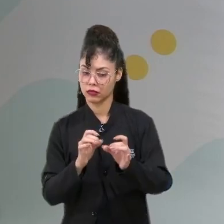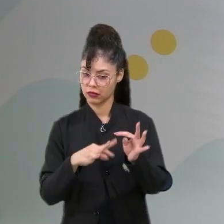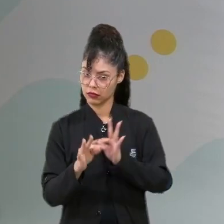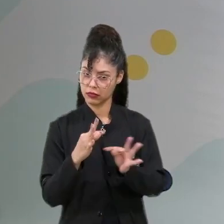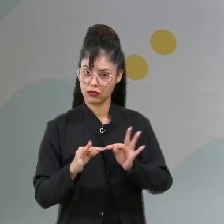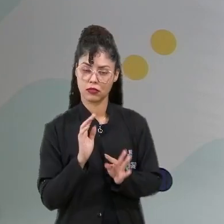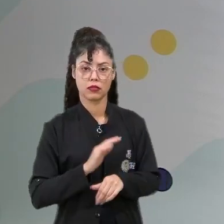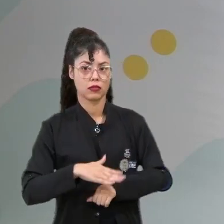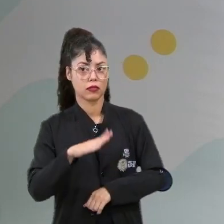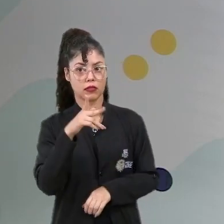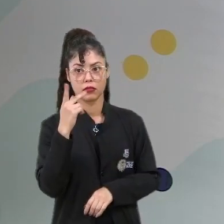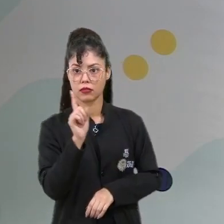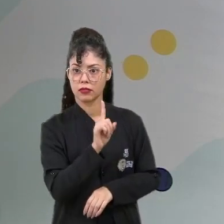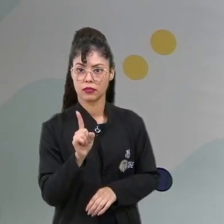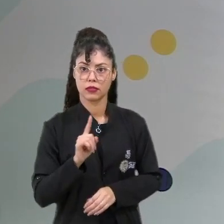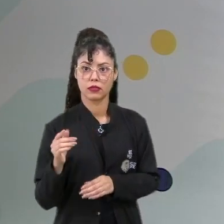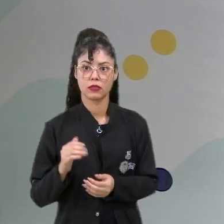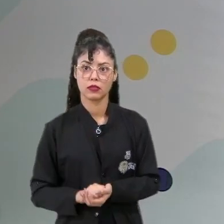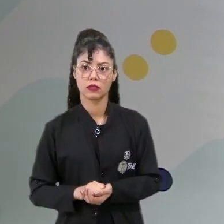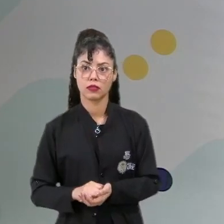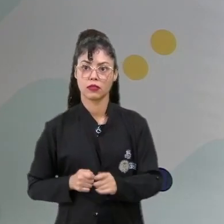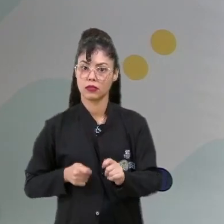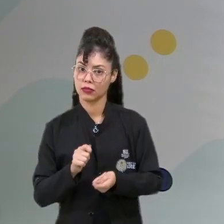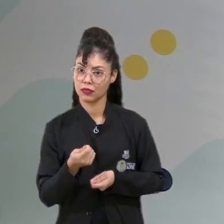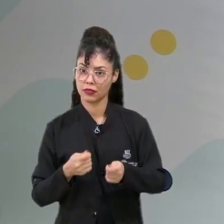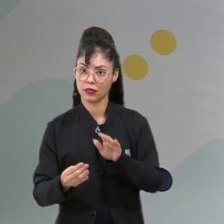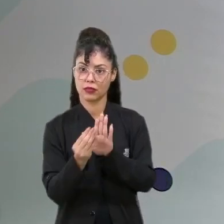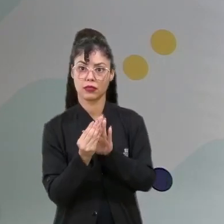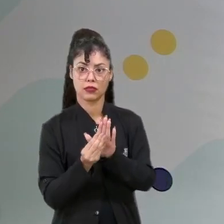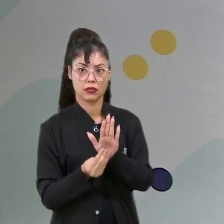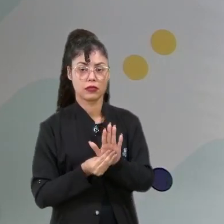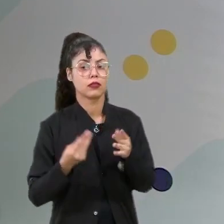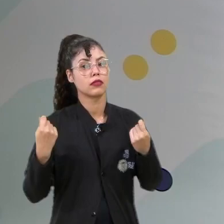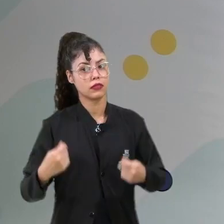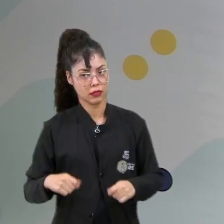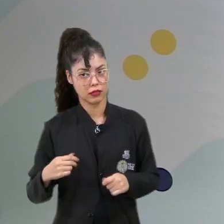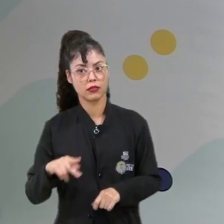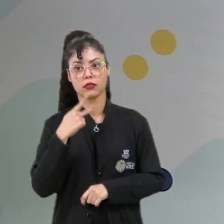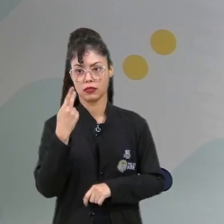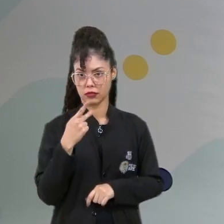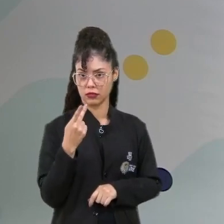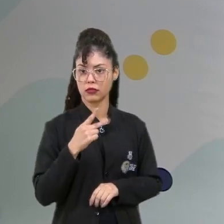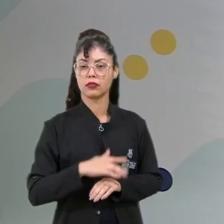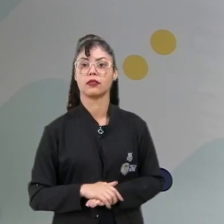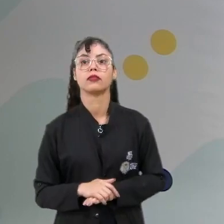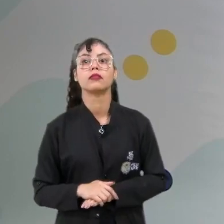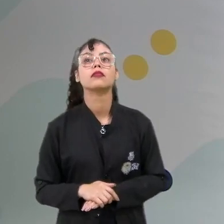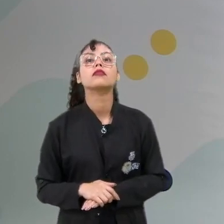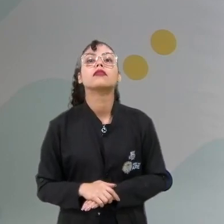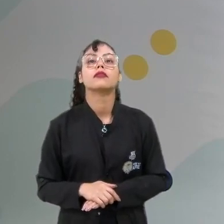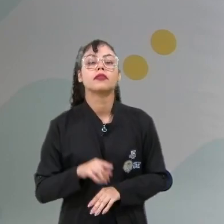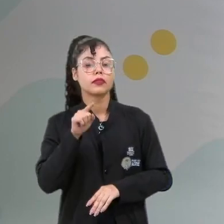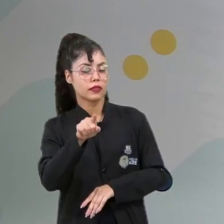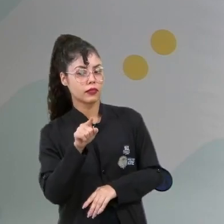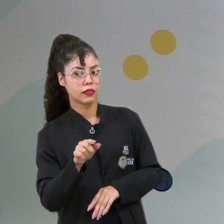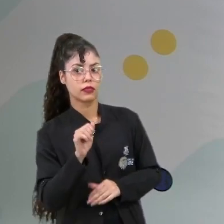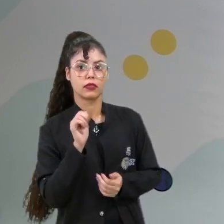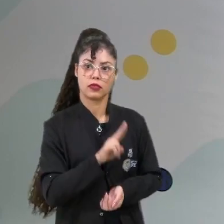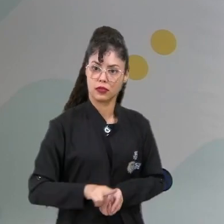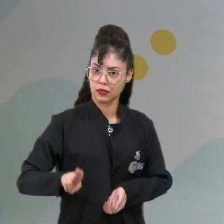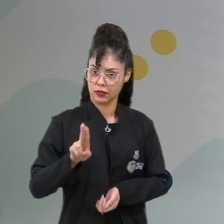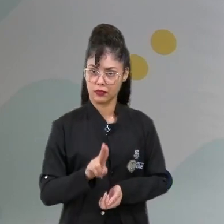tudo mais, mas ele não falou exatamente sobre o controle de dados, que era necessário utilizar. Então, isso que é um